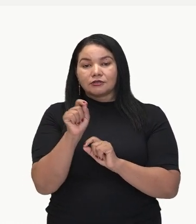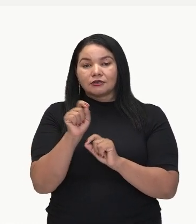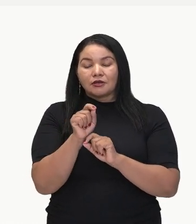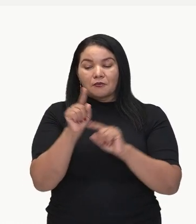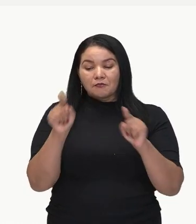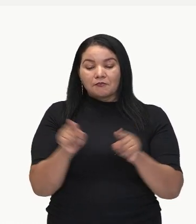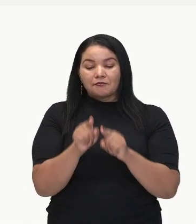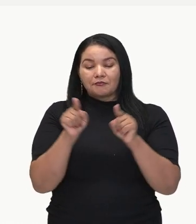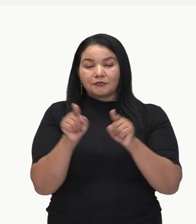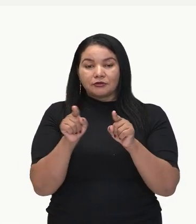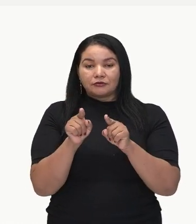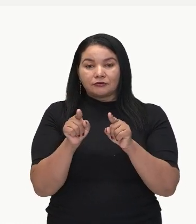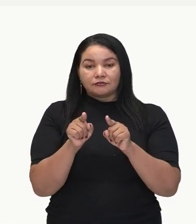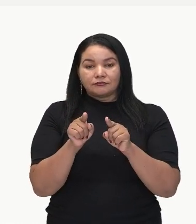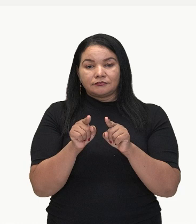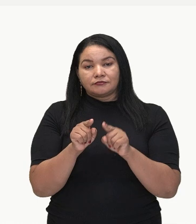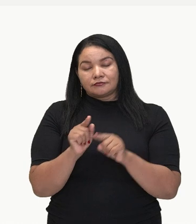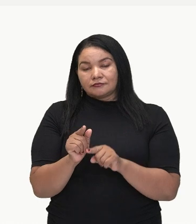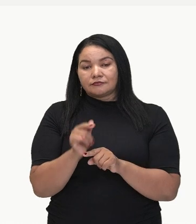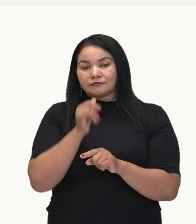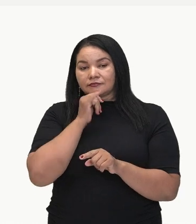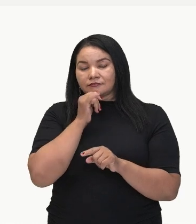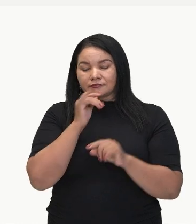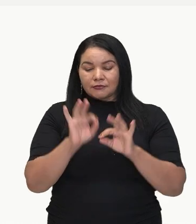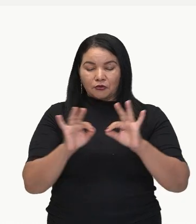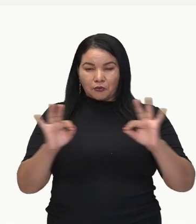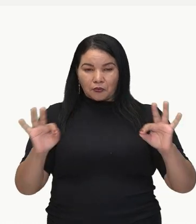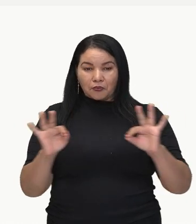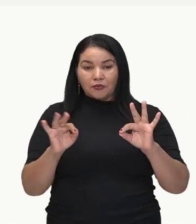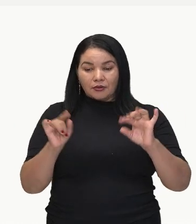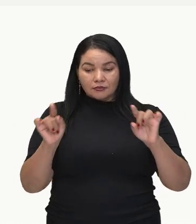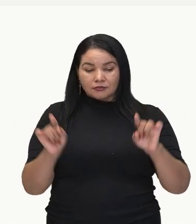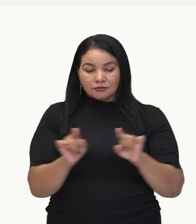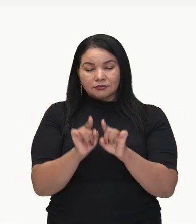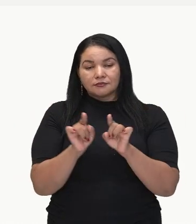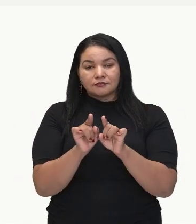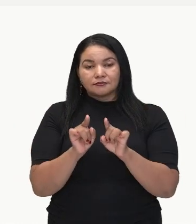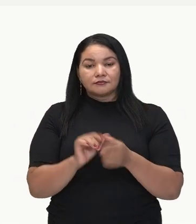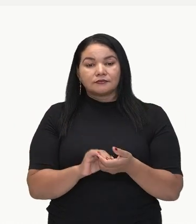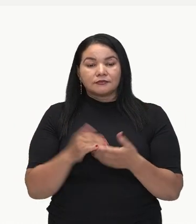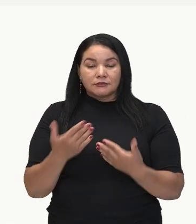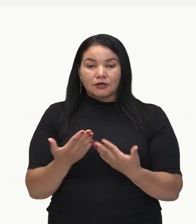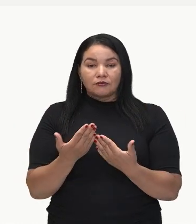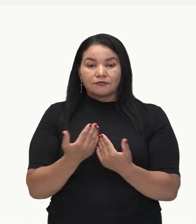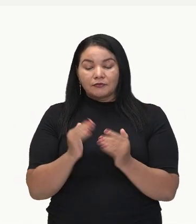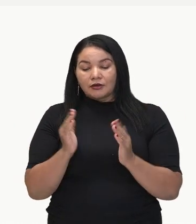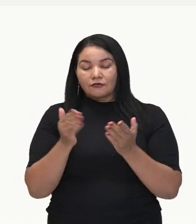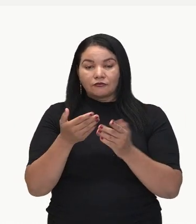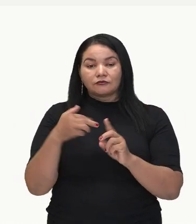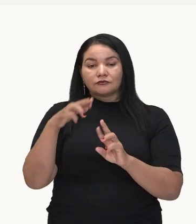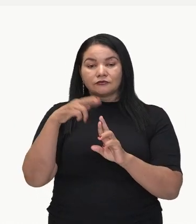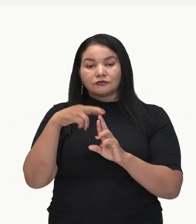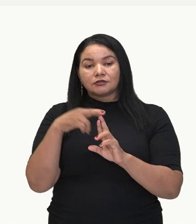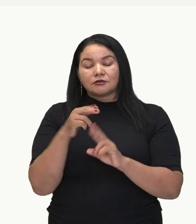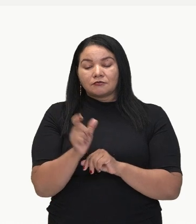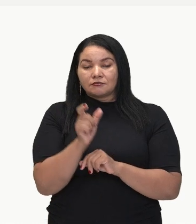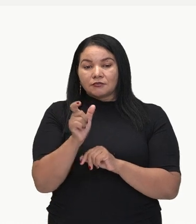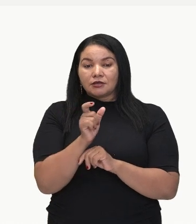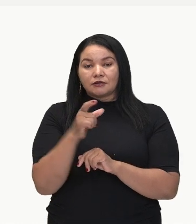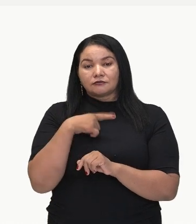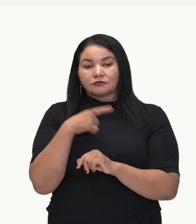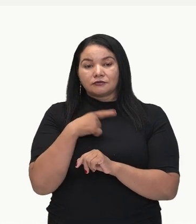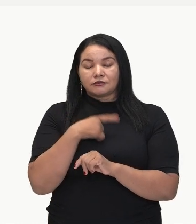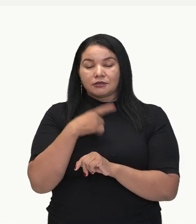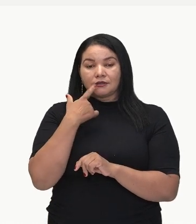mais curto, que se tratando de sua extensão. Dessa forma, quando o nosso assunto faz referência a algumas palavras existentes na língua